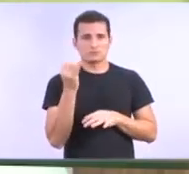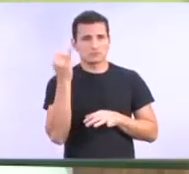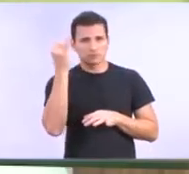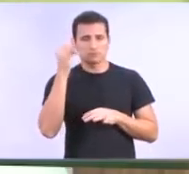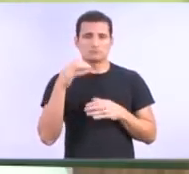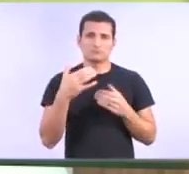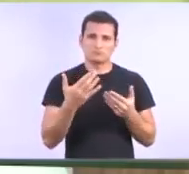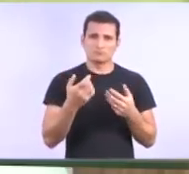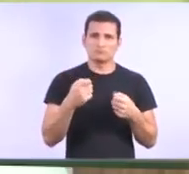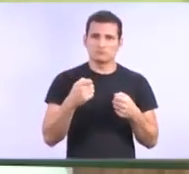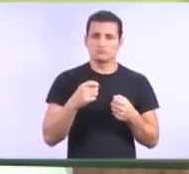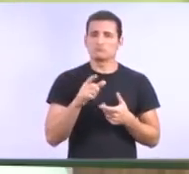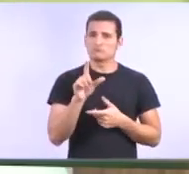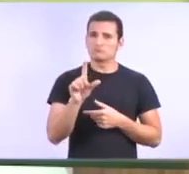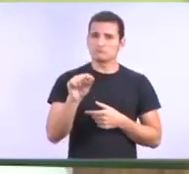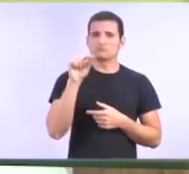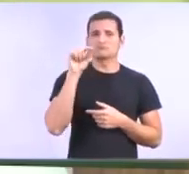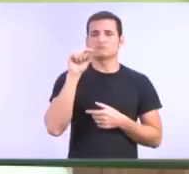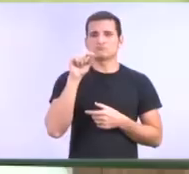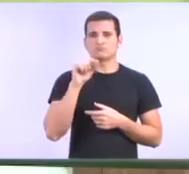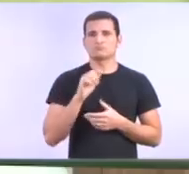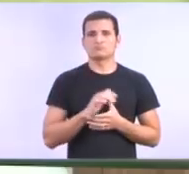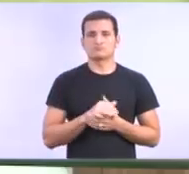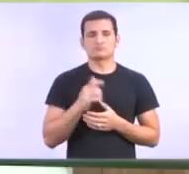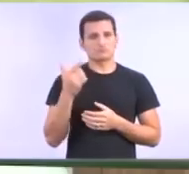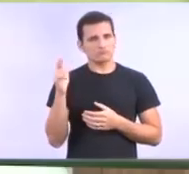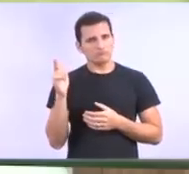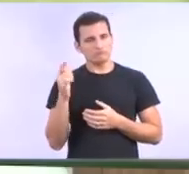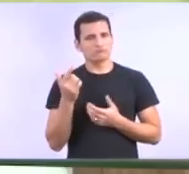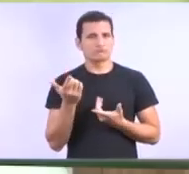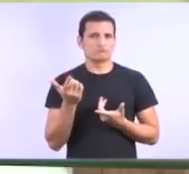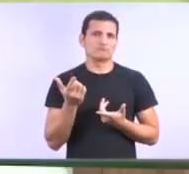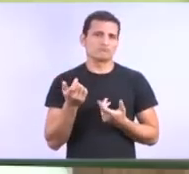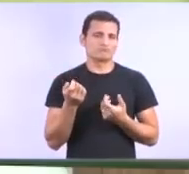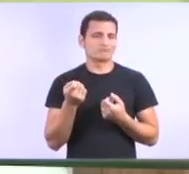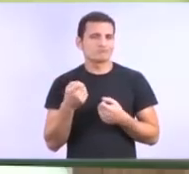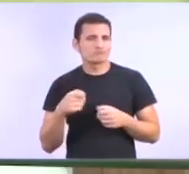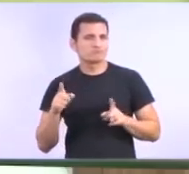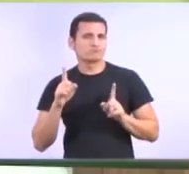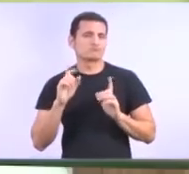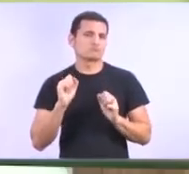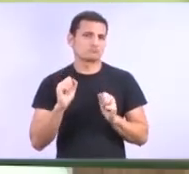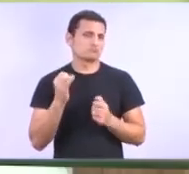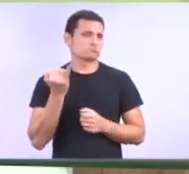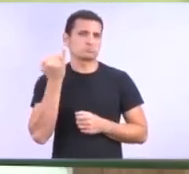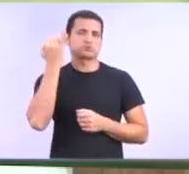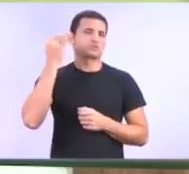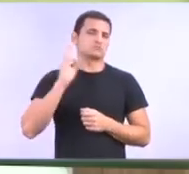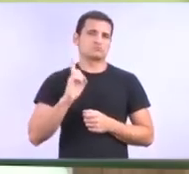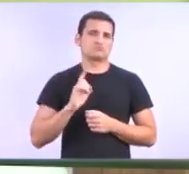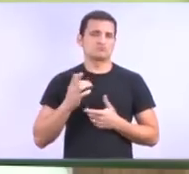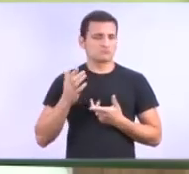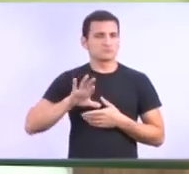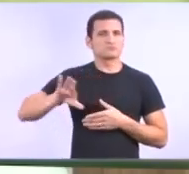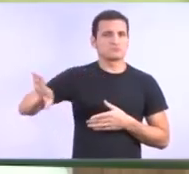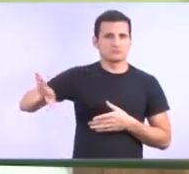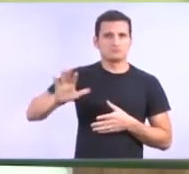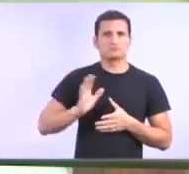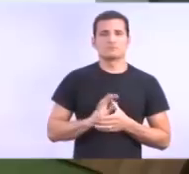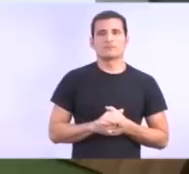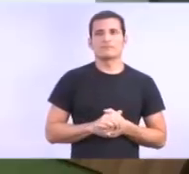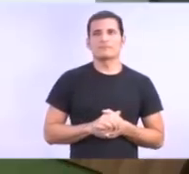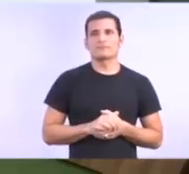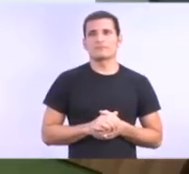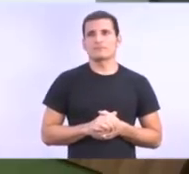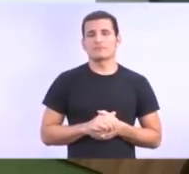tem que frisar e especificar. Outras podem não ser muito importantes e podem ser deixadas de lado. Isso chama, gente,